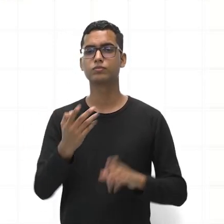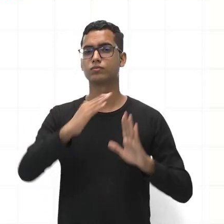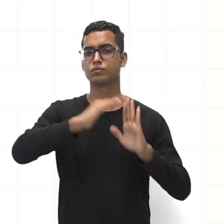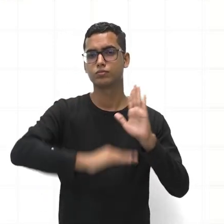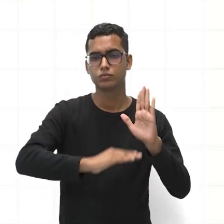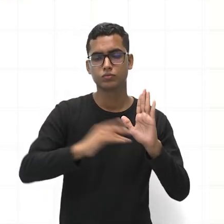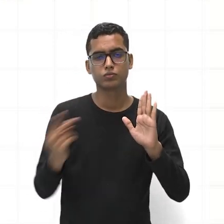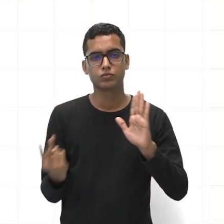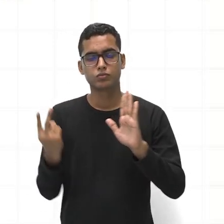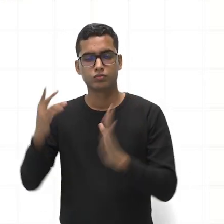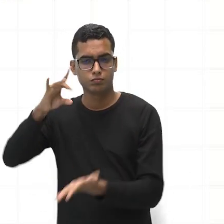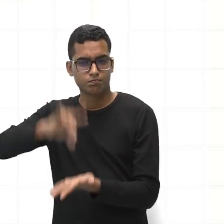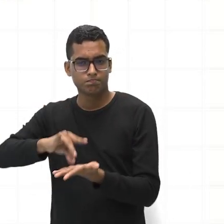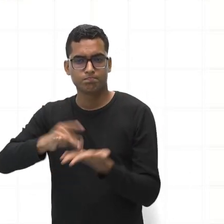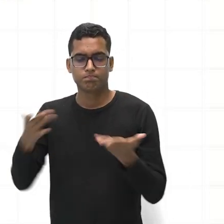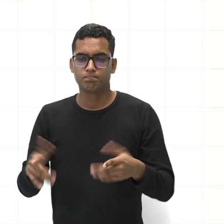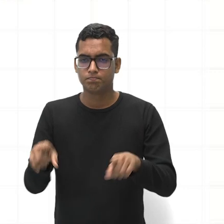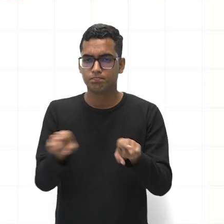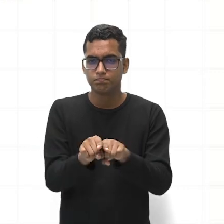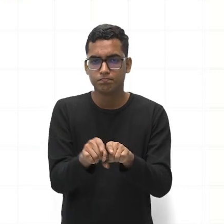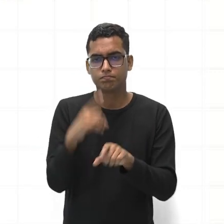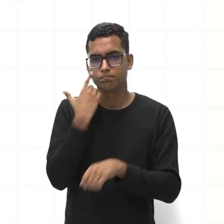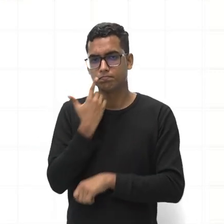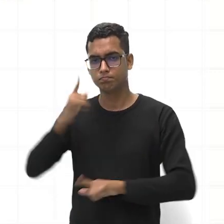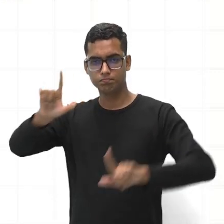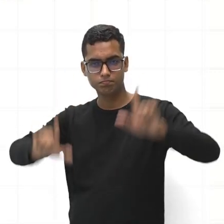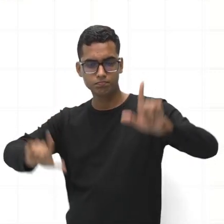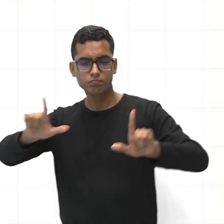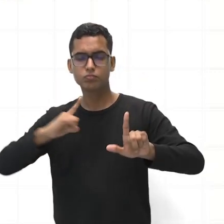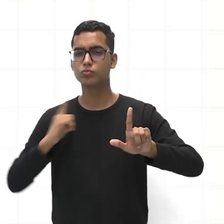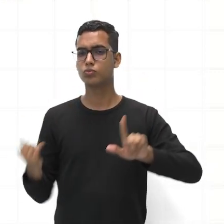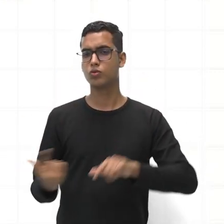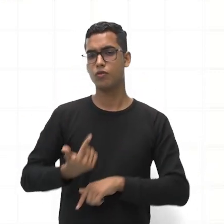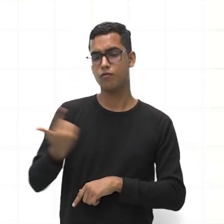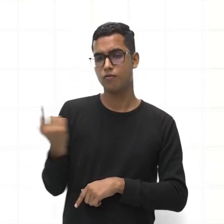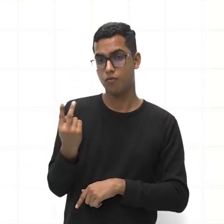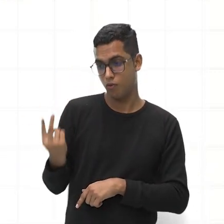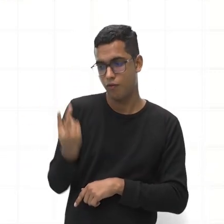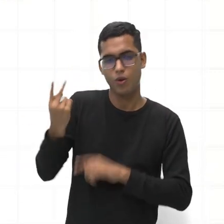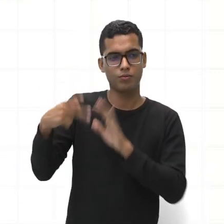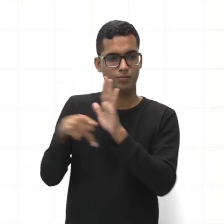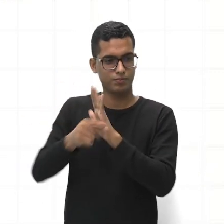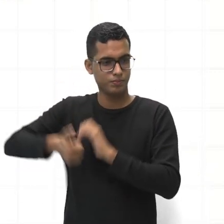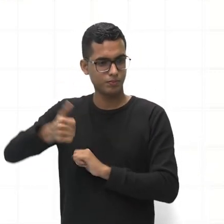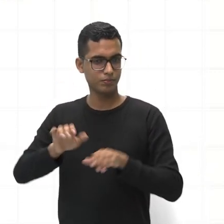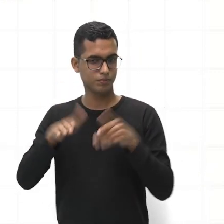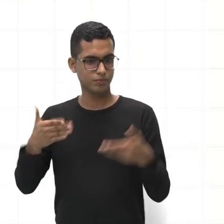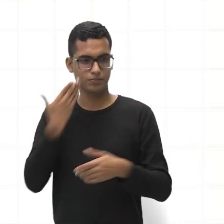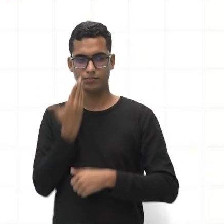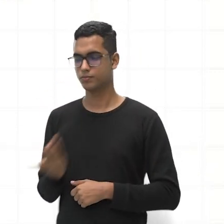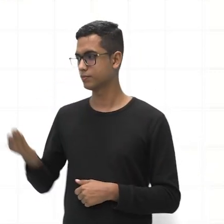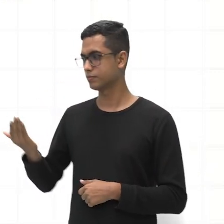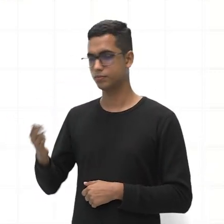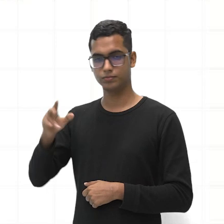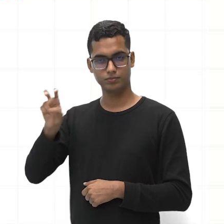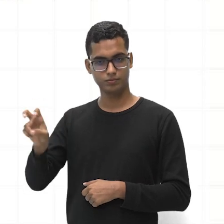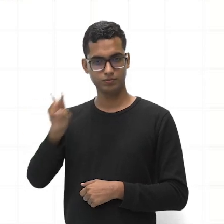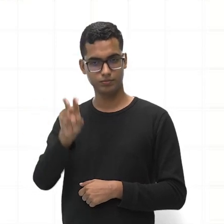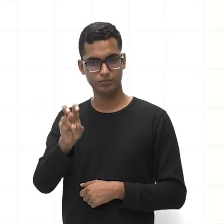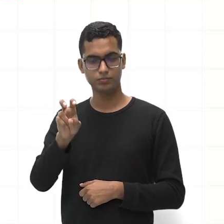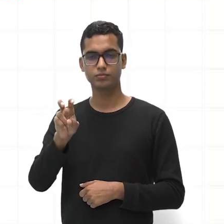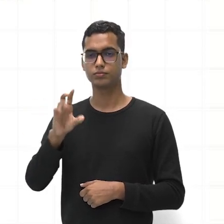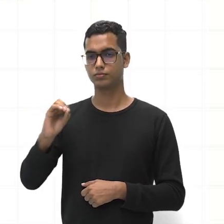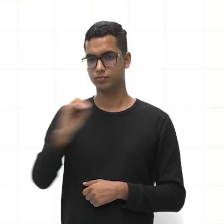original. Valor do televisor com o desconto. Qual é o preço original? R$